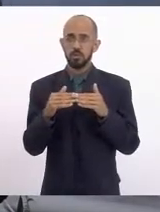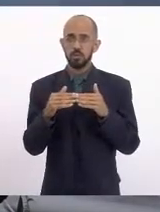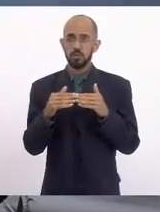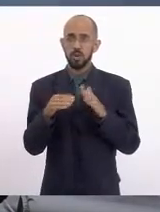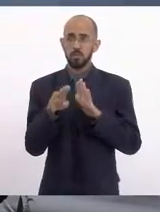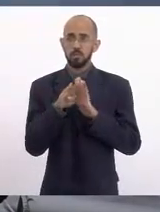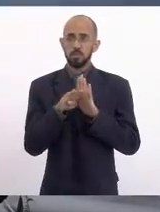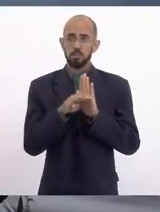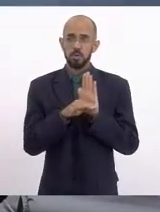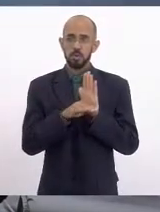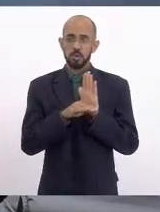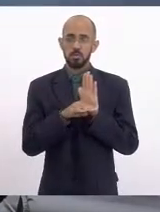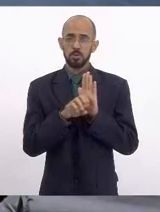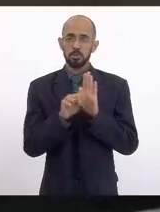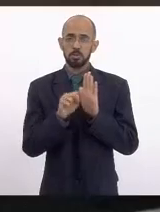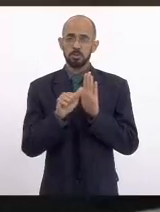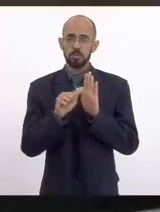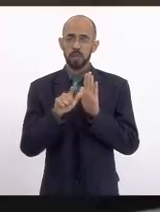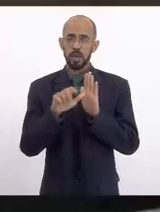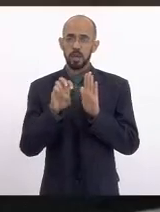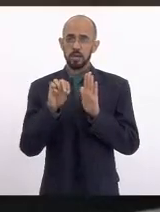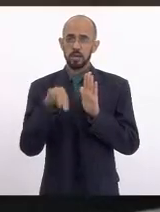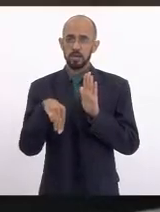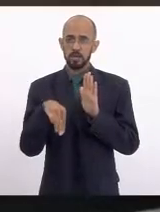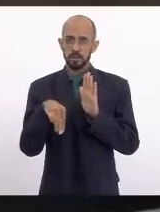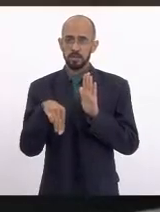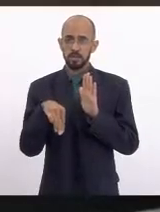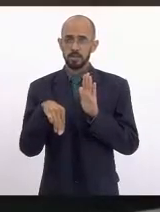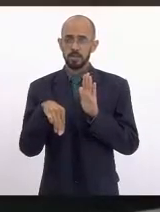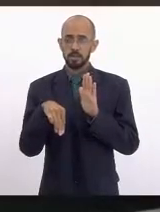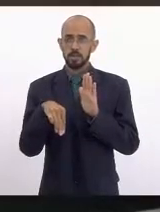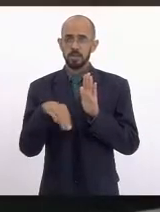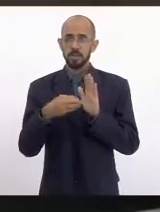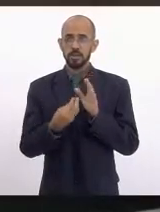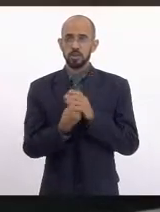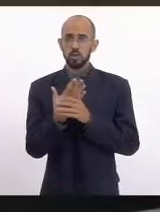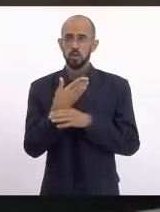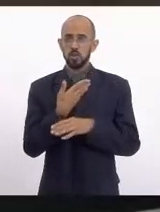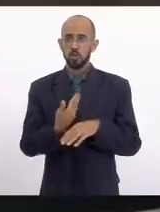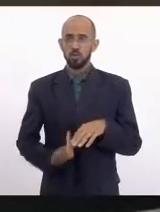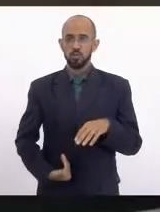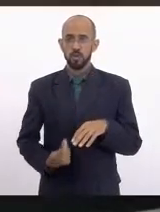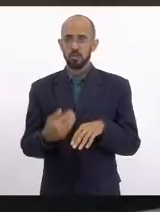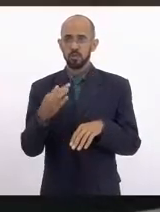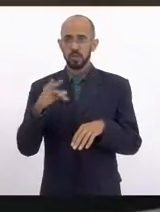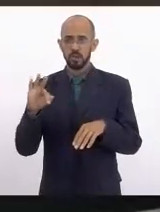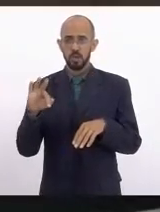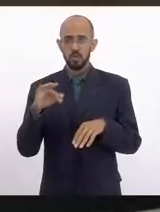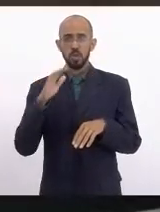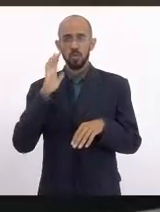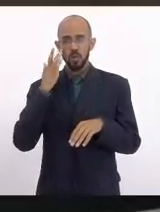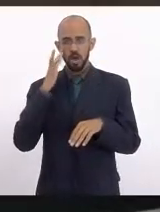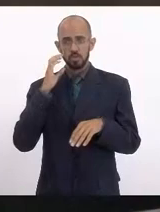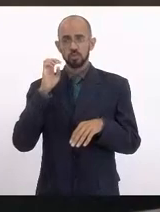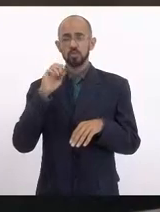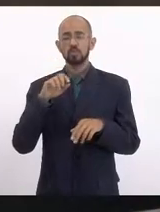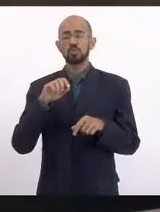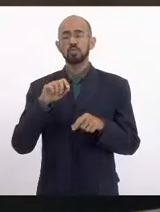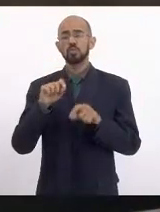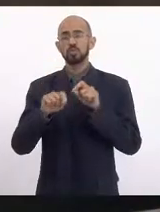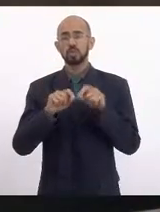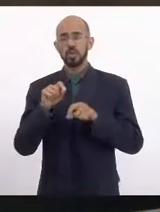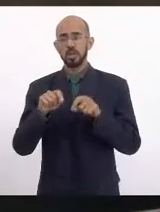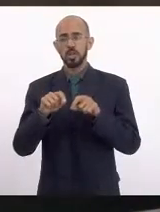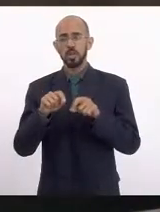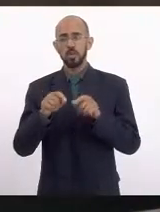que os ali matar criou no governo federal eu acho que sim o caminho é você